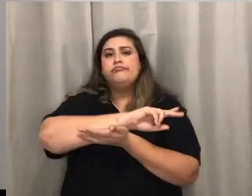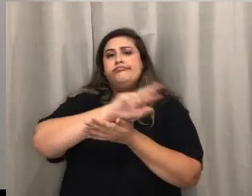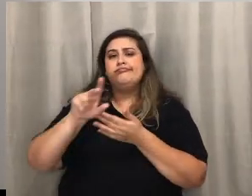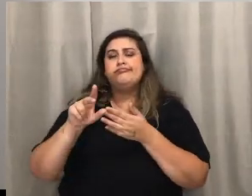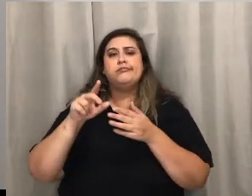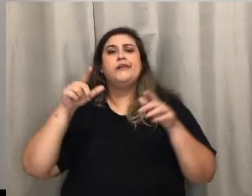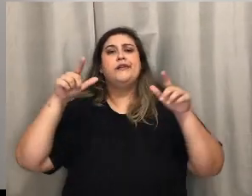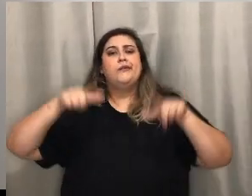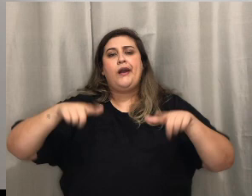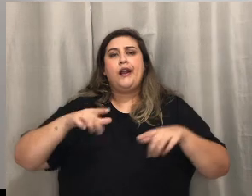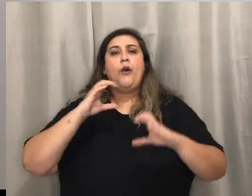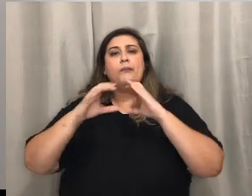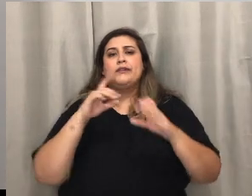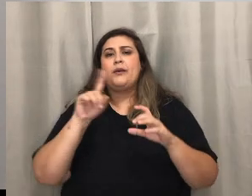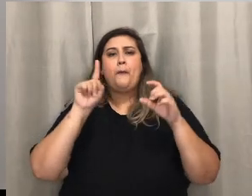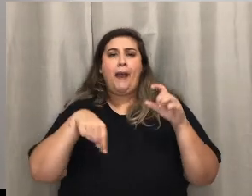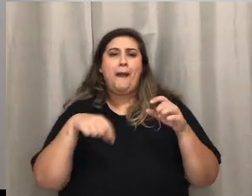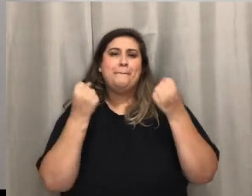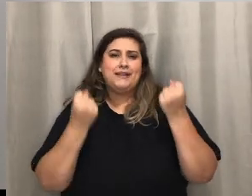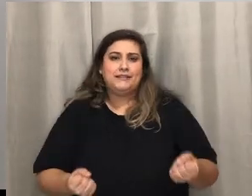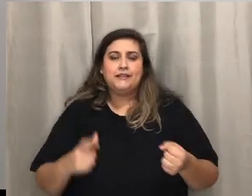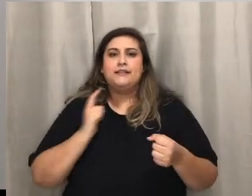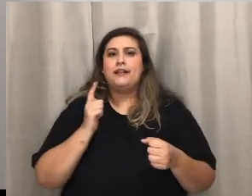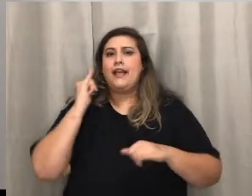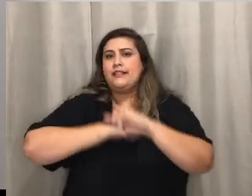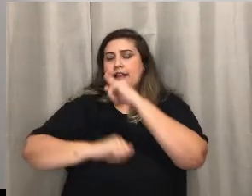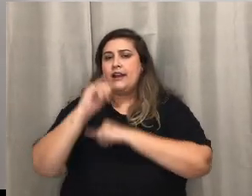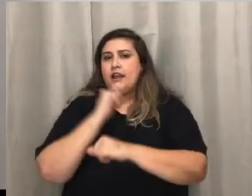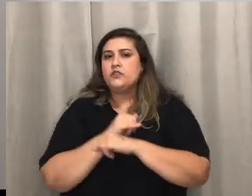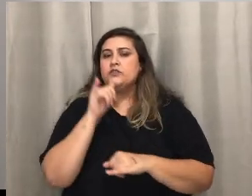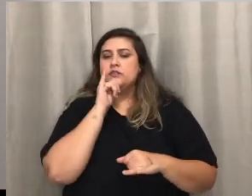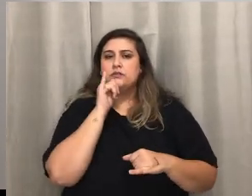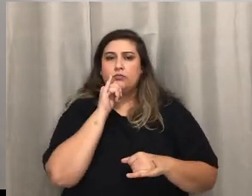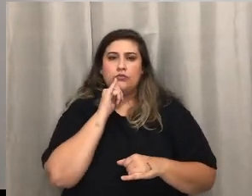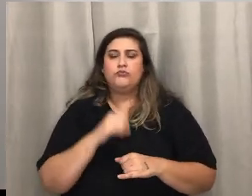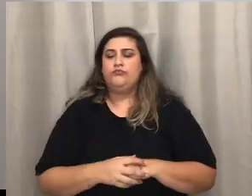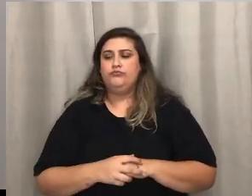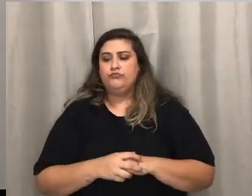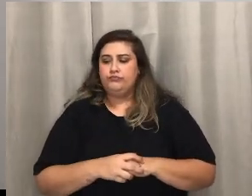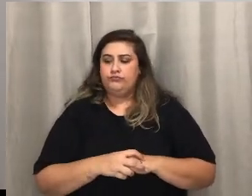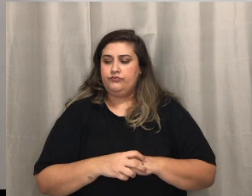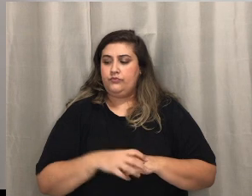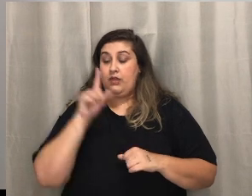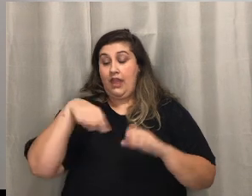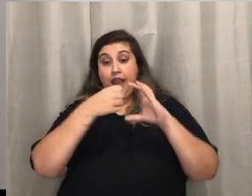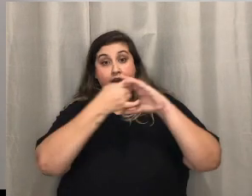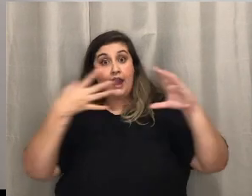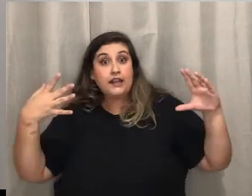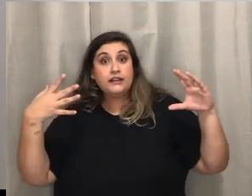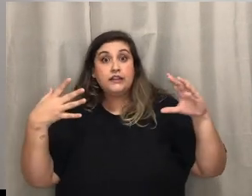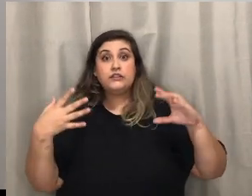de comunicação que não são pesados, né, e que rodam em internet, por exemplo, que são mais lentas. Então, isso é uma